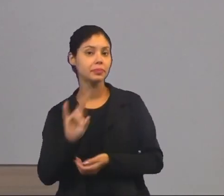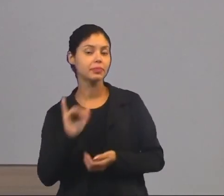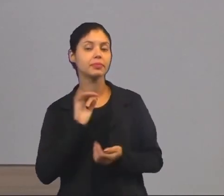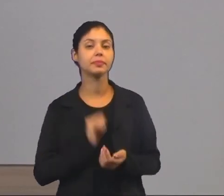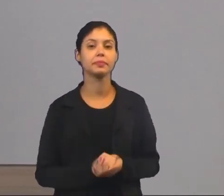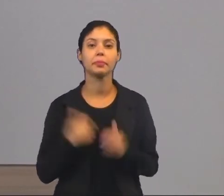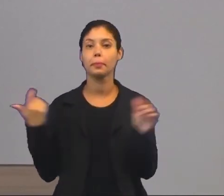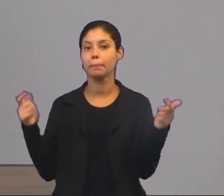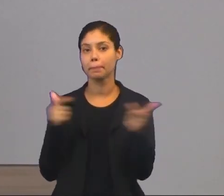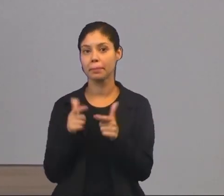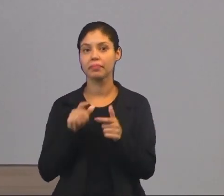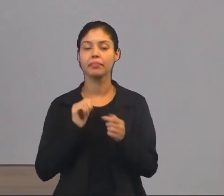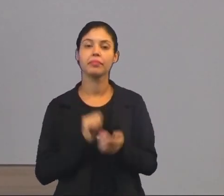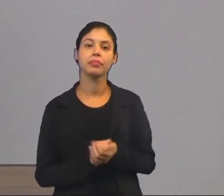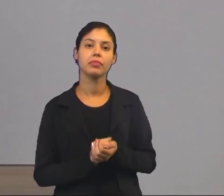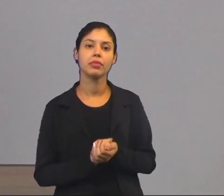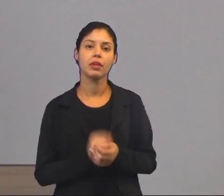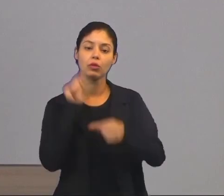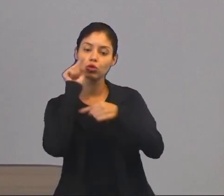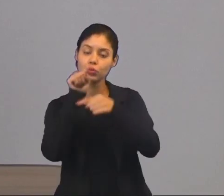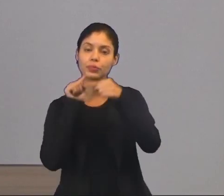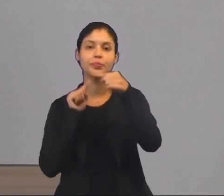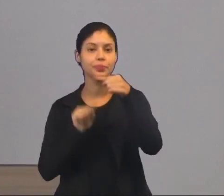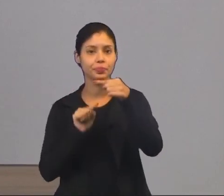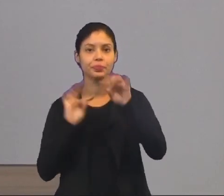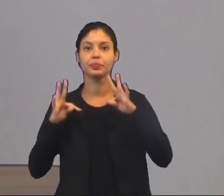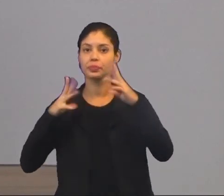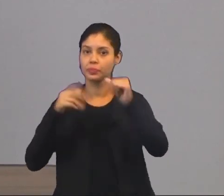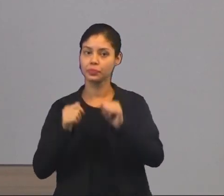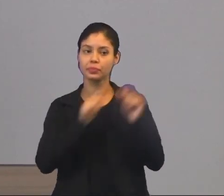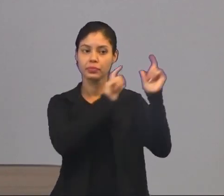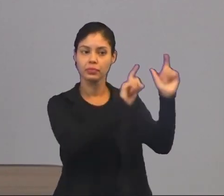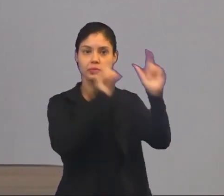vai reduzir, você vai dividir